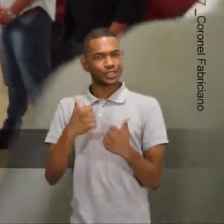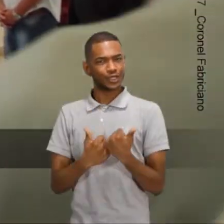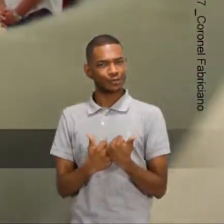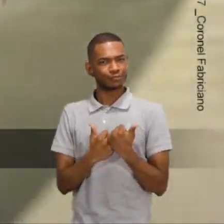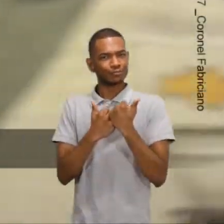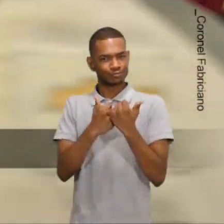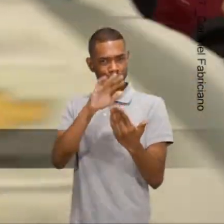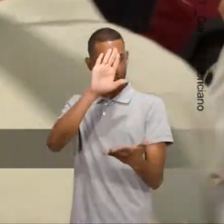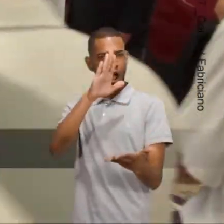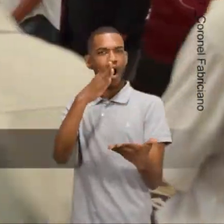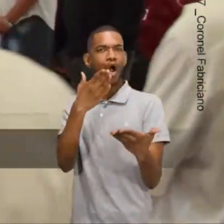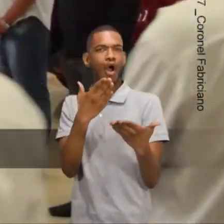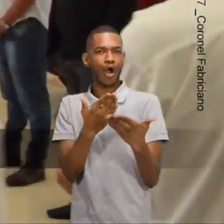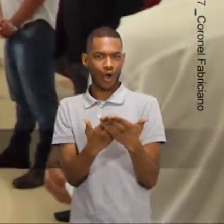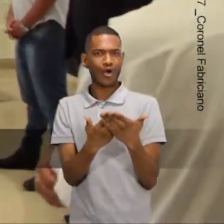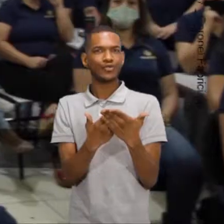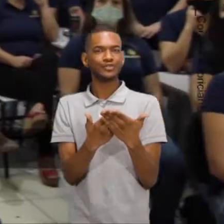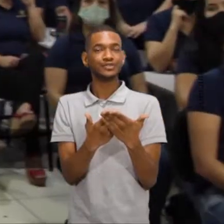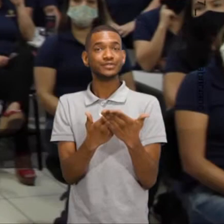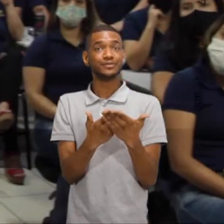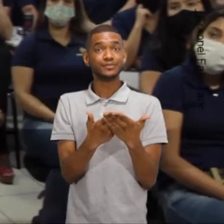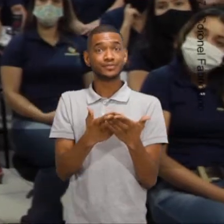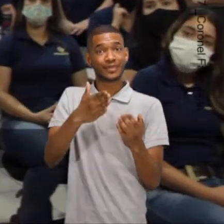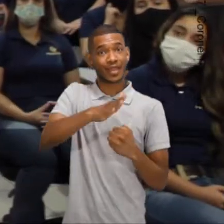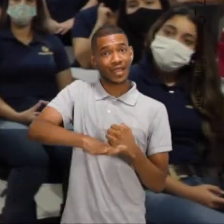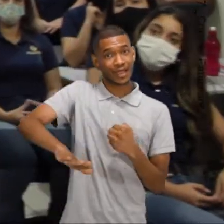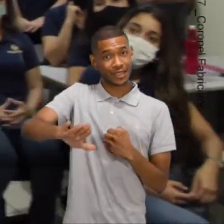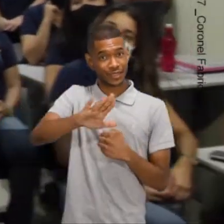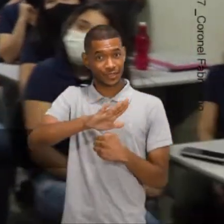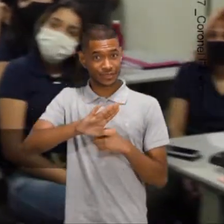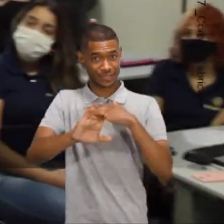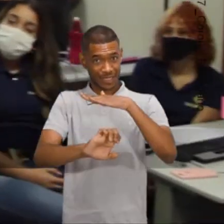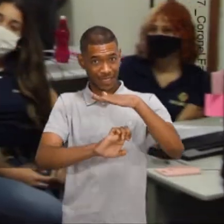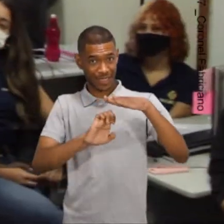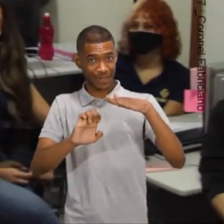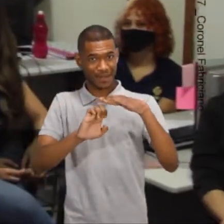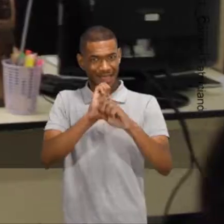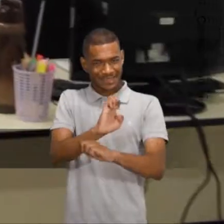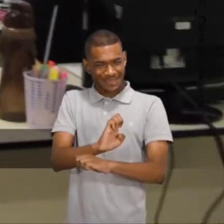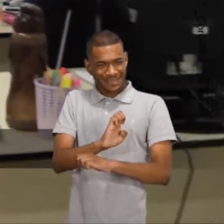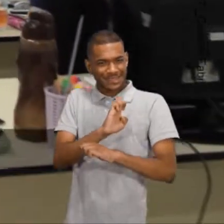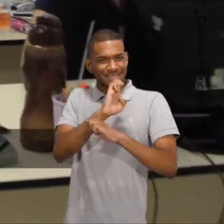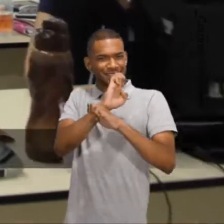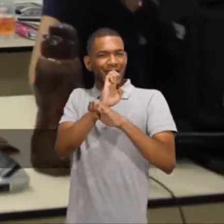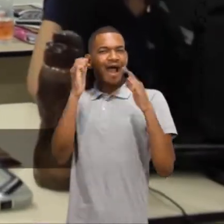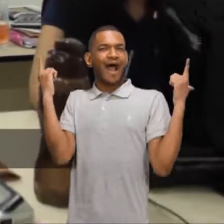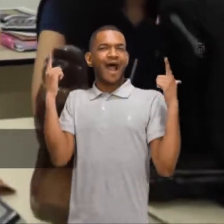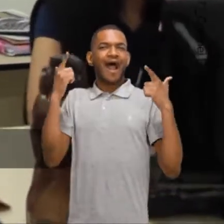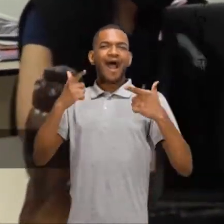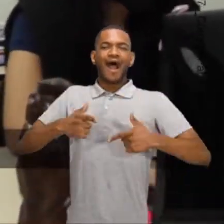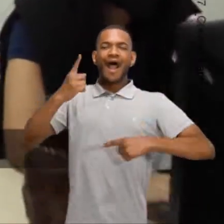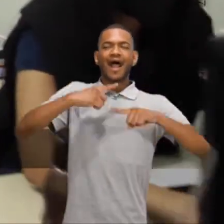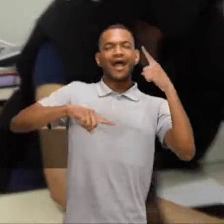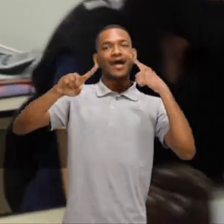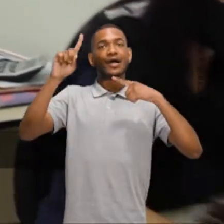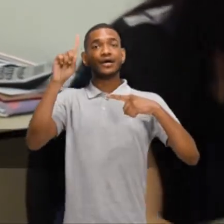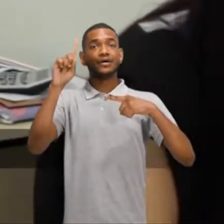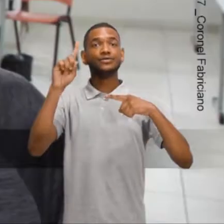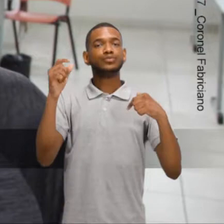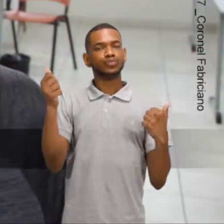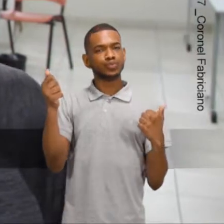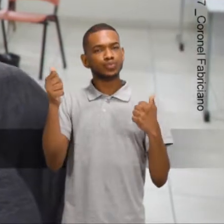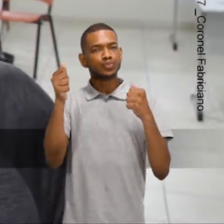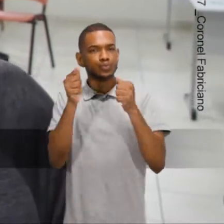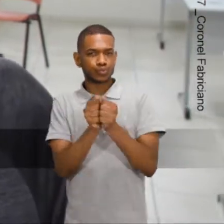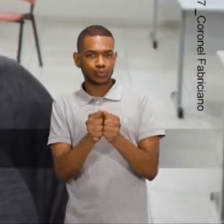um voto de confiança. Para o setor, a esperança se renova com Doutor Marcos e Sadi. É